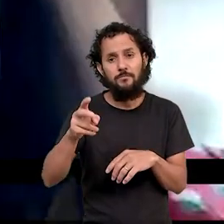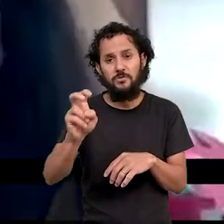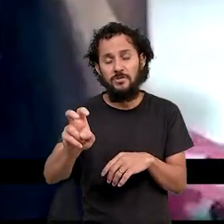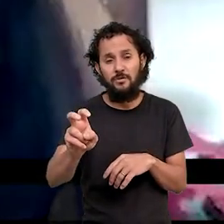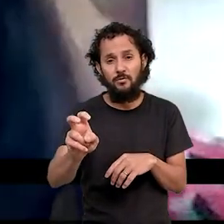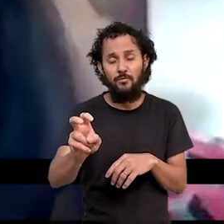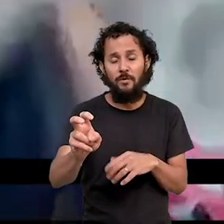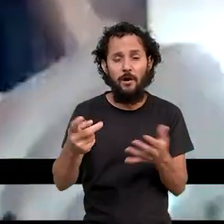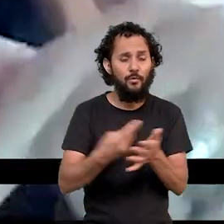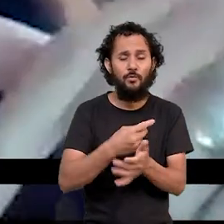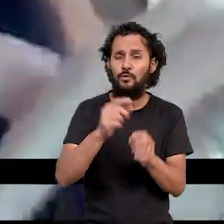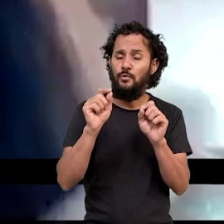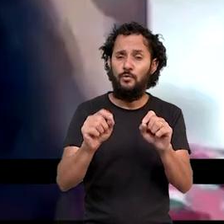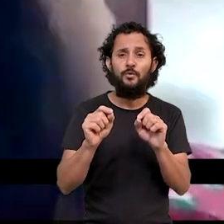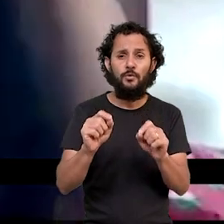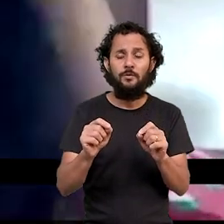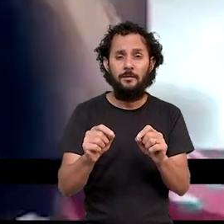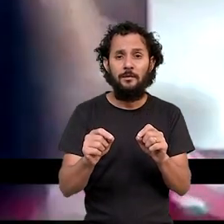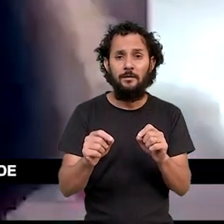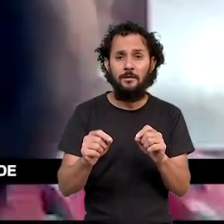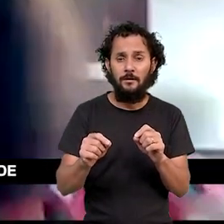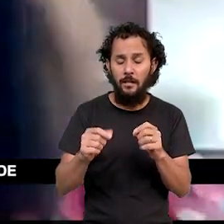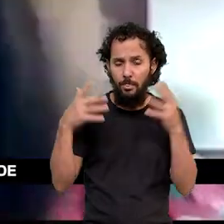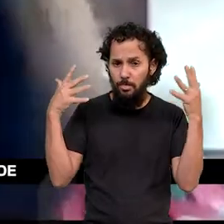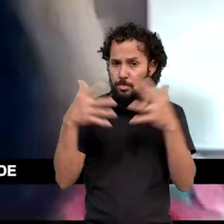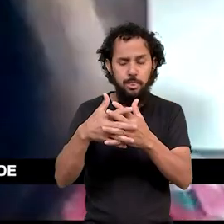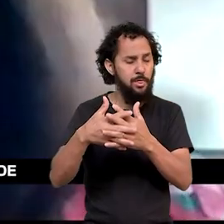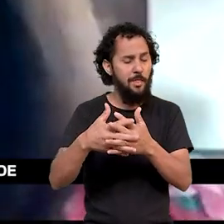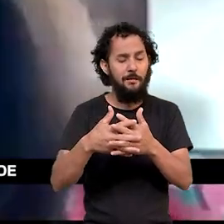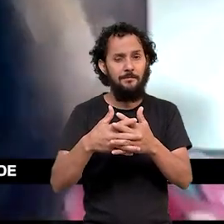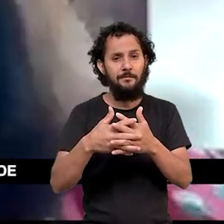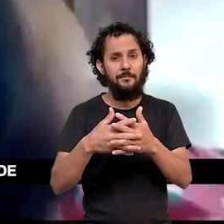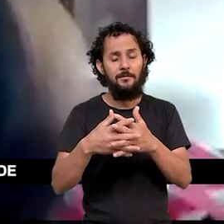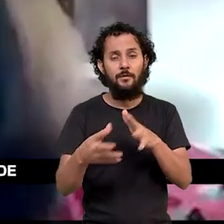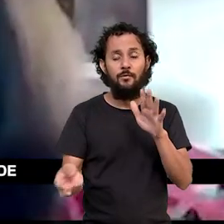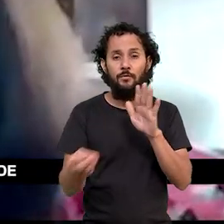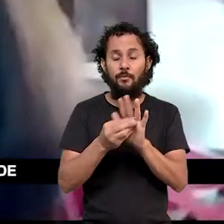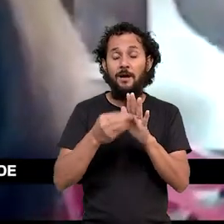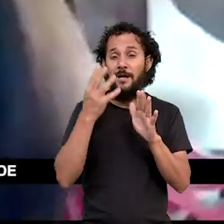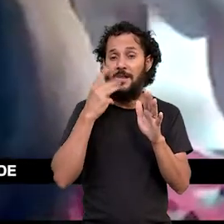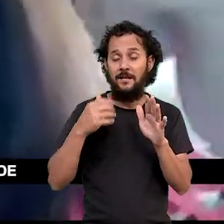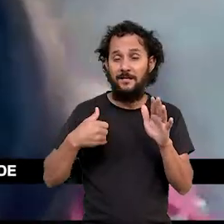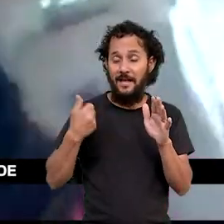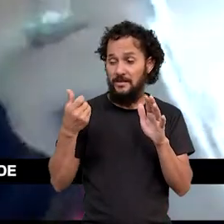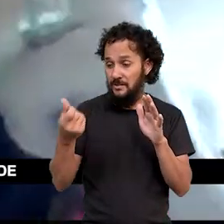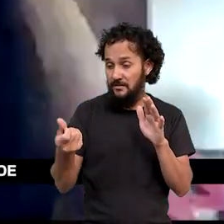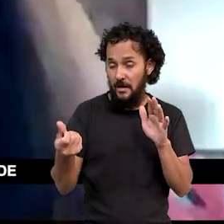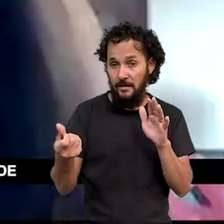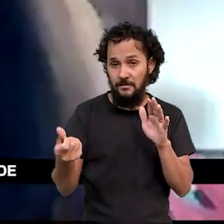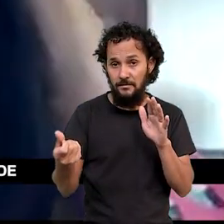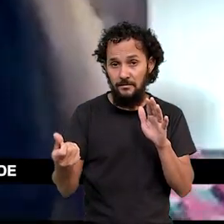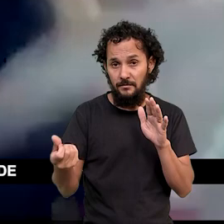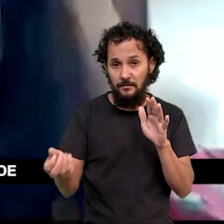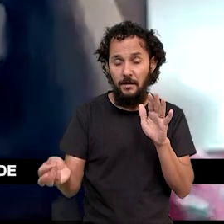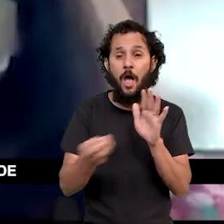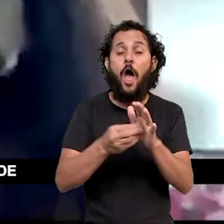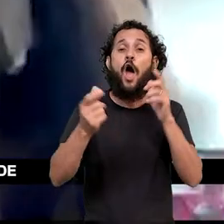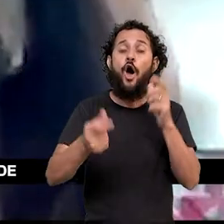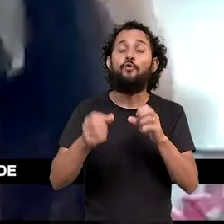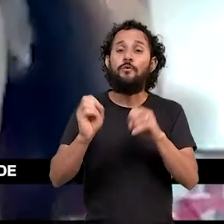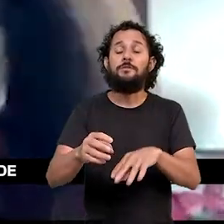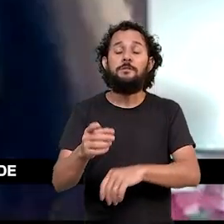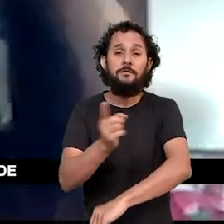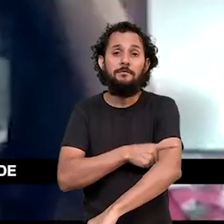isso. Em 2005, foi feita uma confusão. Incluiu-se a criança de 6 anos no